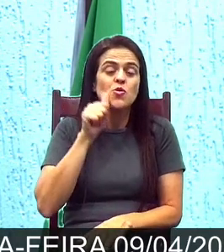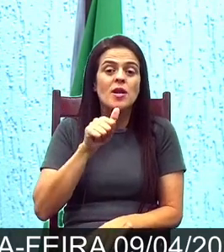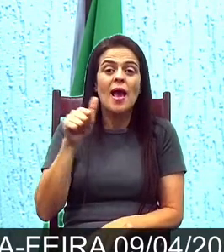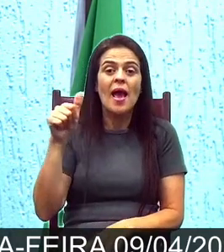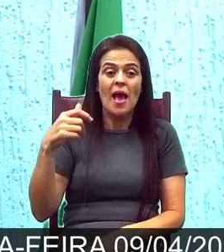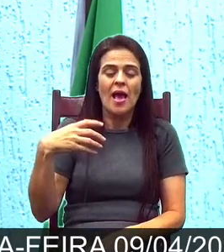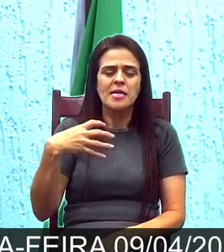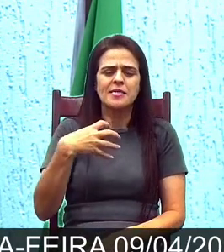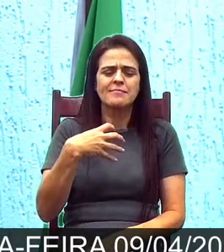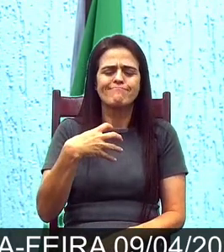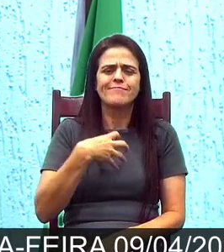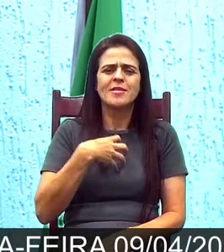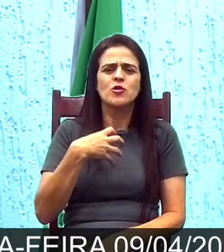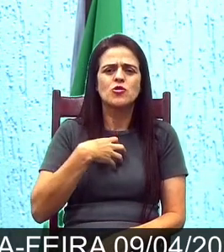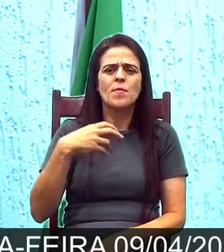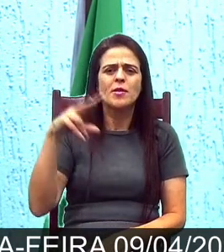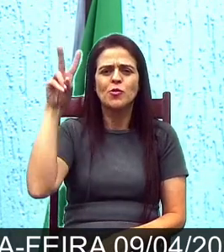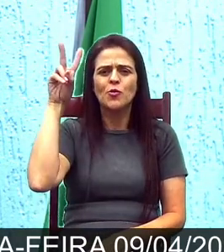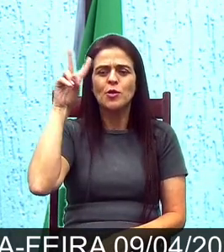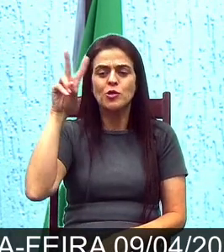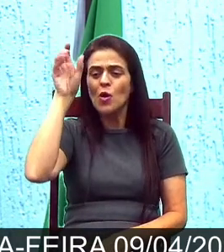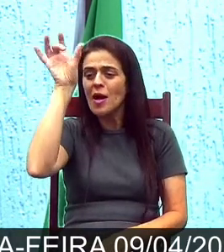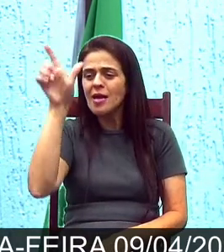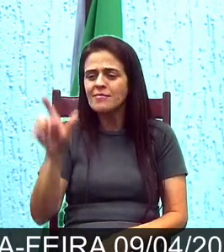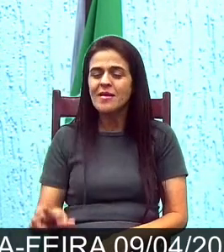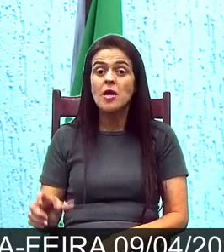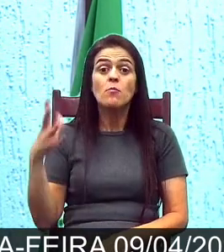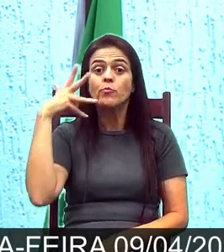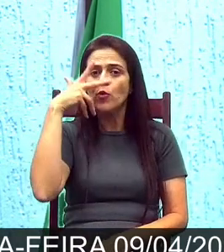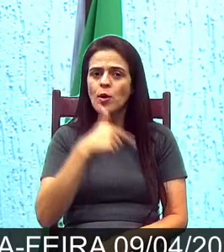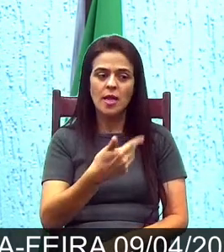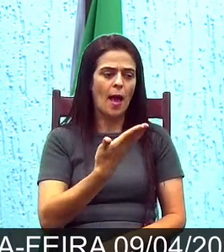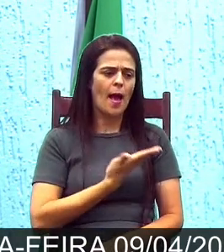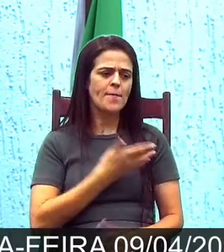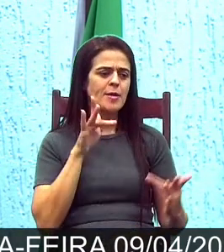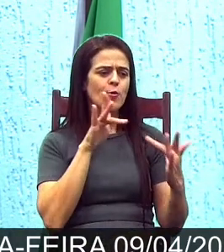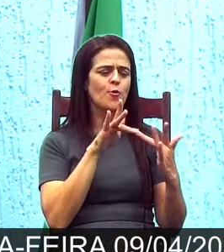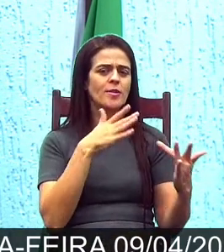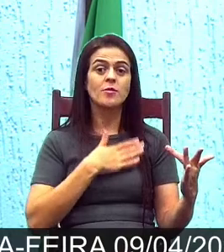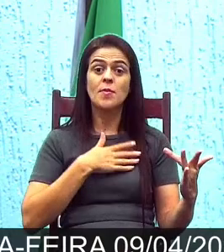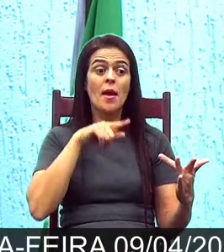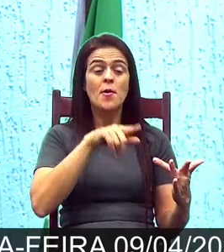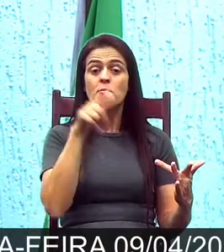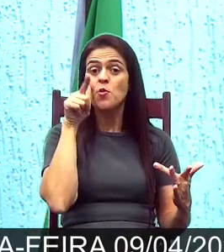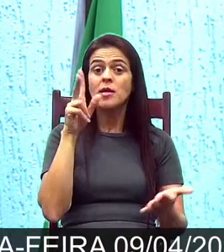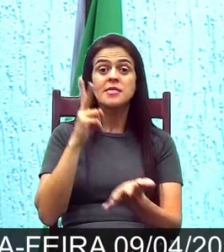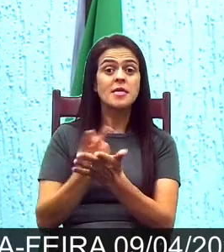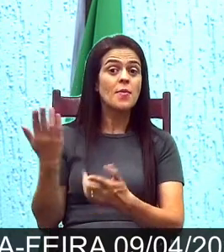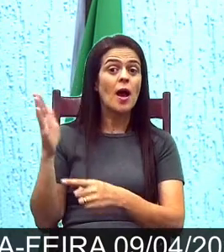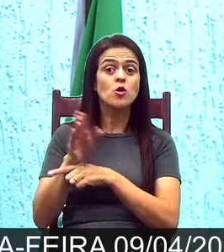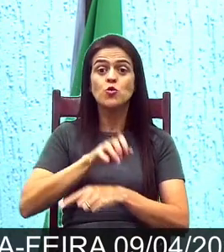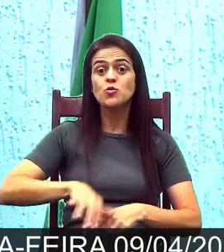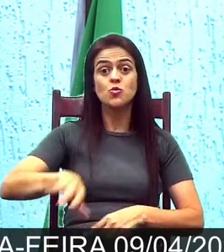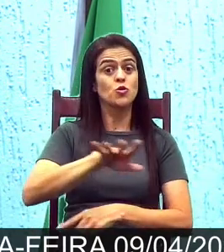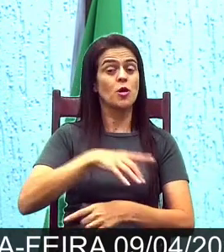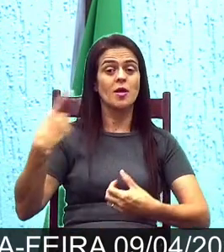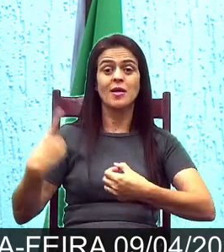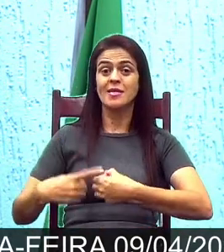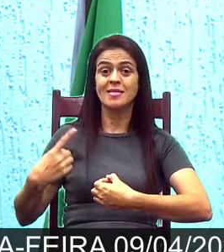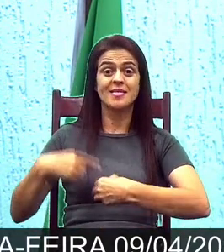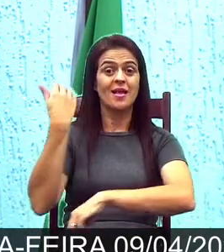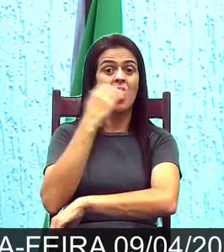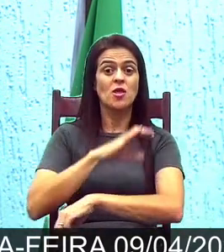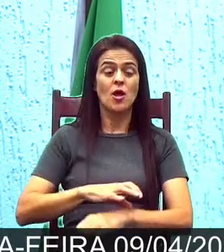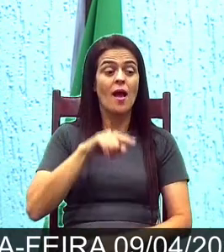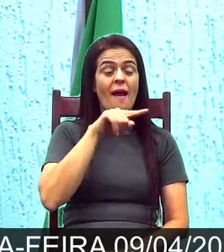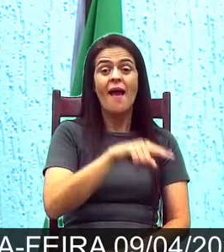amiga pessoal minha, para apreciação do plenário, por tudo que ela desempenha em nossa cidade, principalmente por dar voz